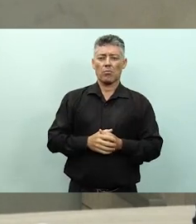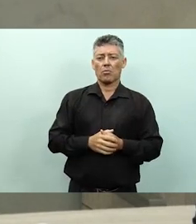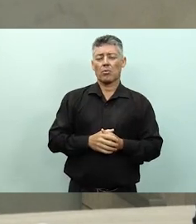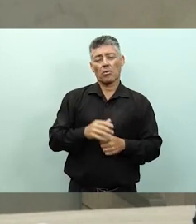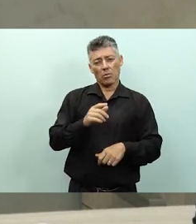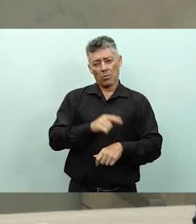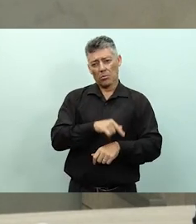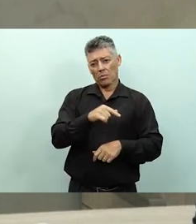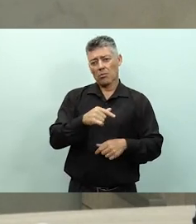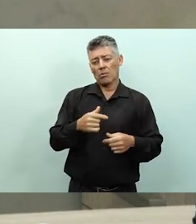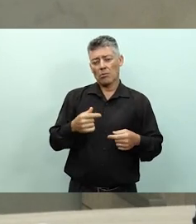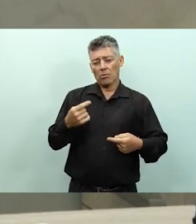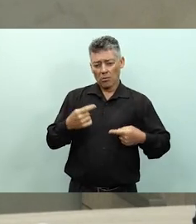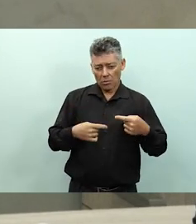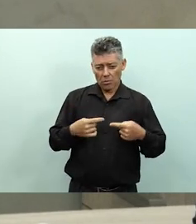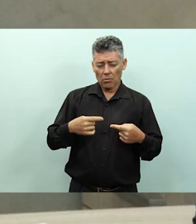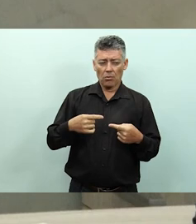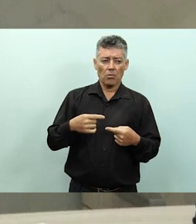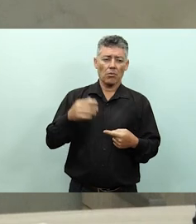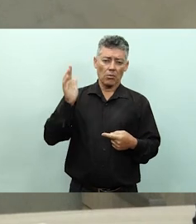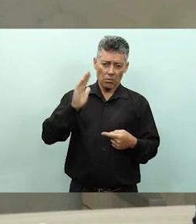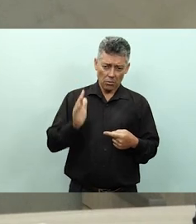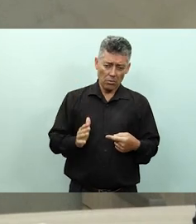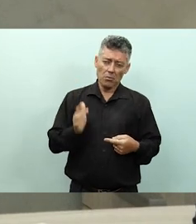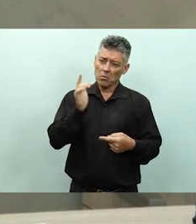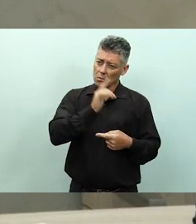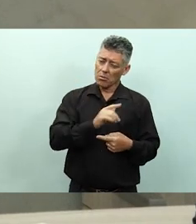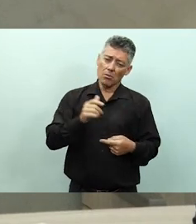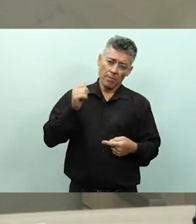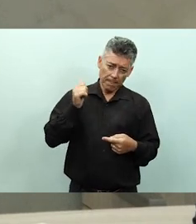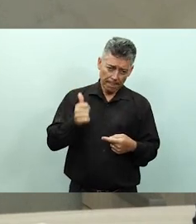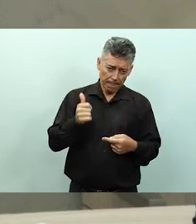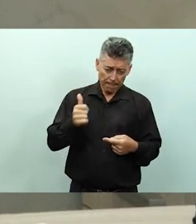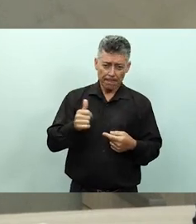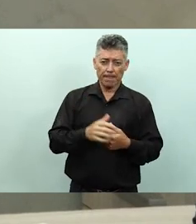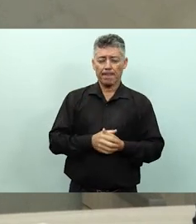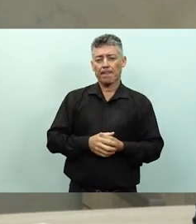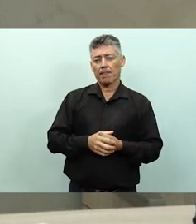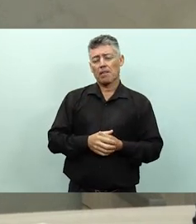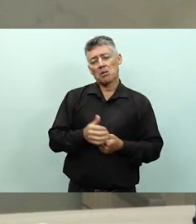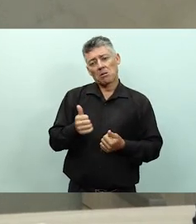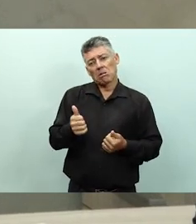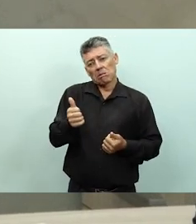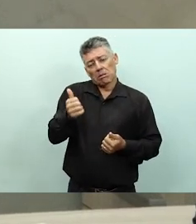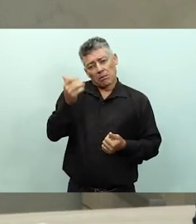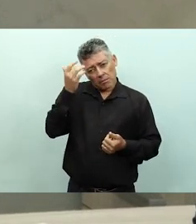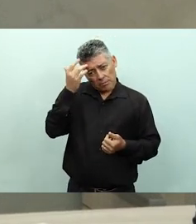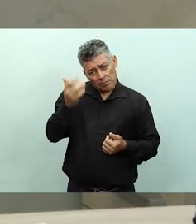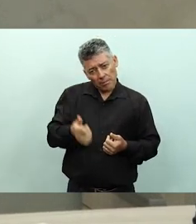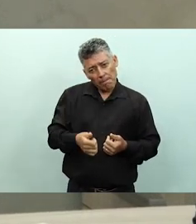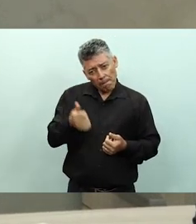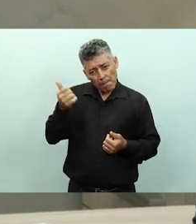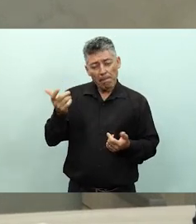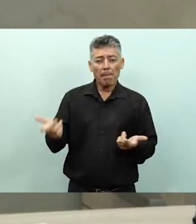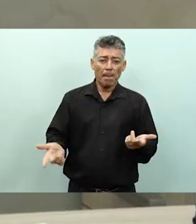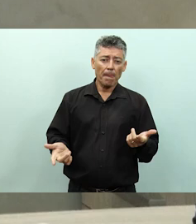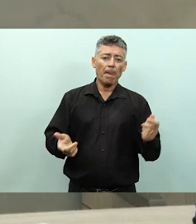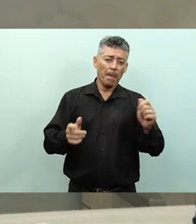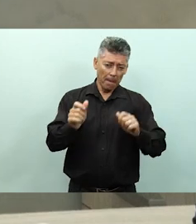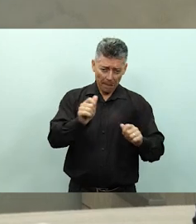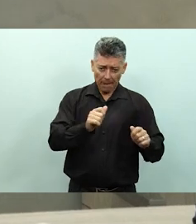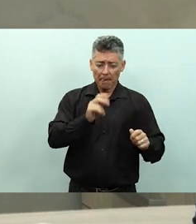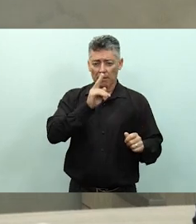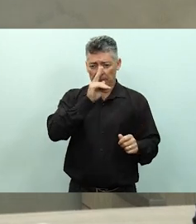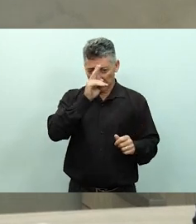O momento político nacional favorecia... Era mais favorável, digamos assim, às candidaturas